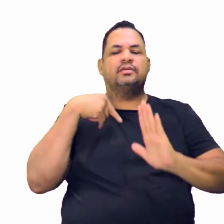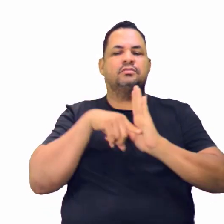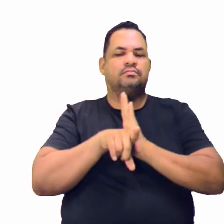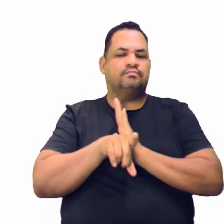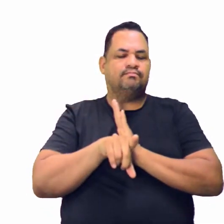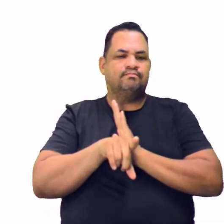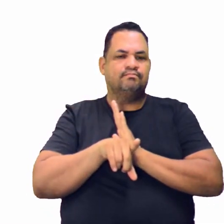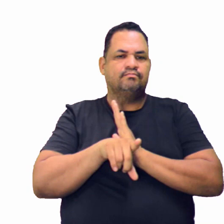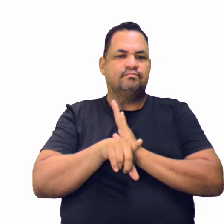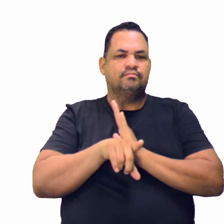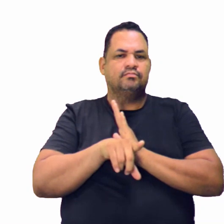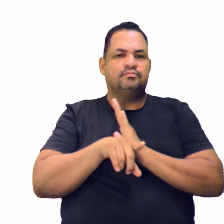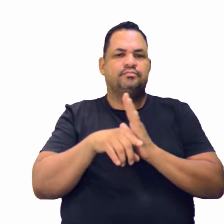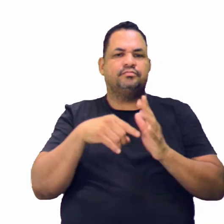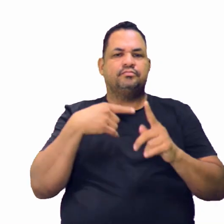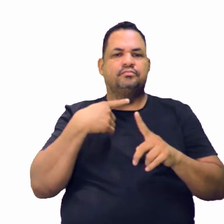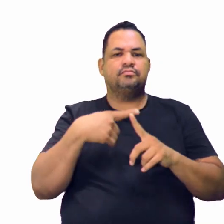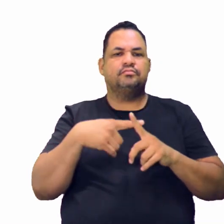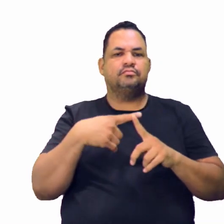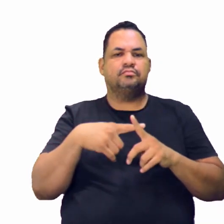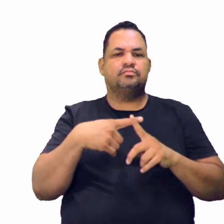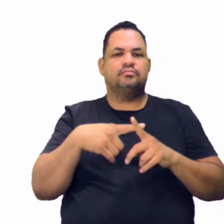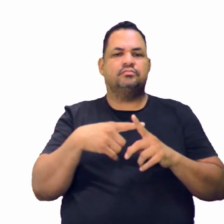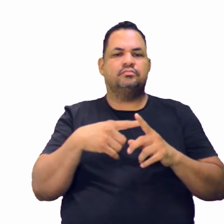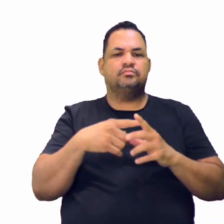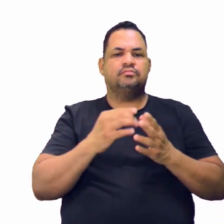questionamento, ele tem que fazer o porquê